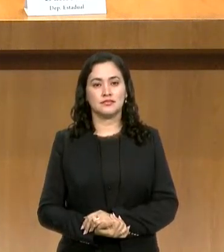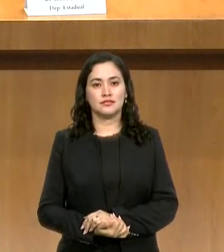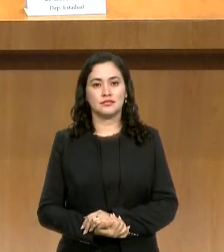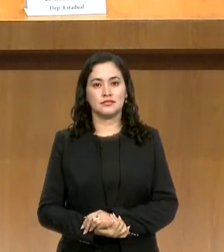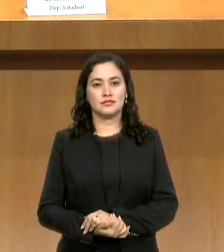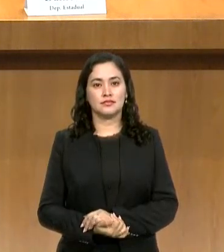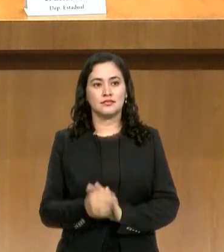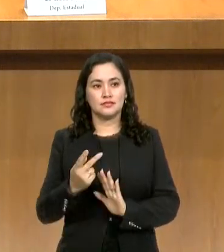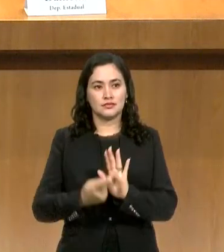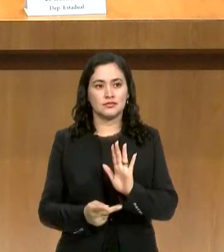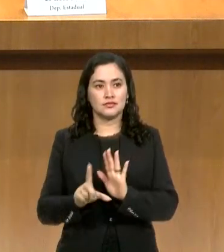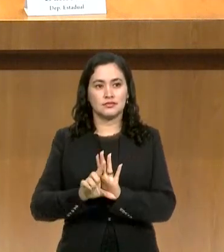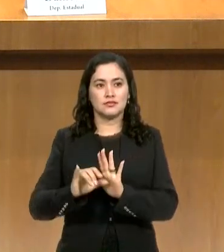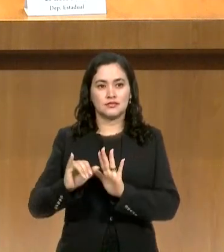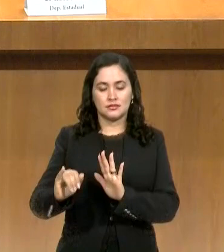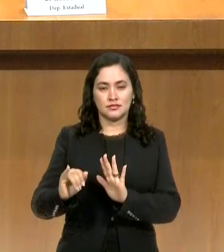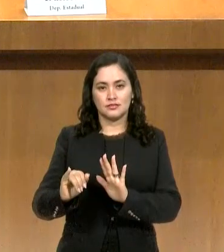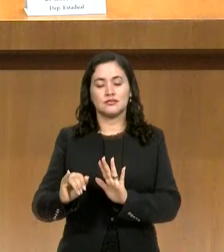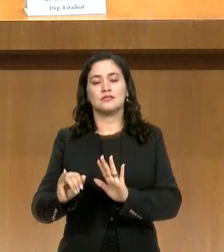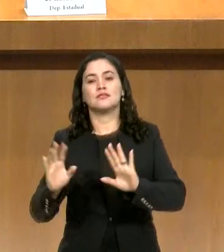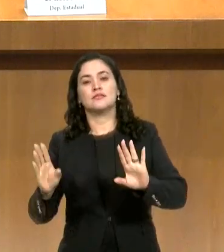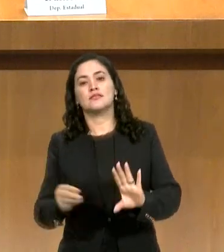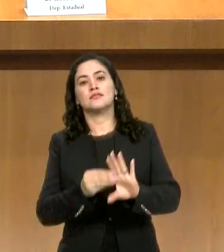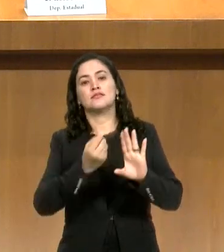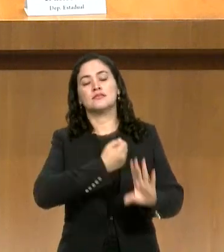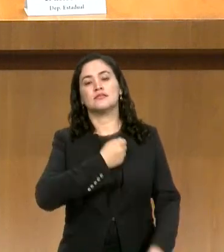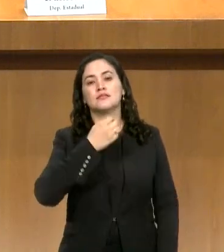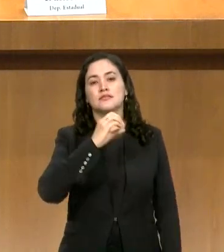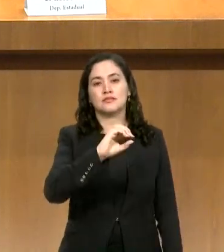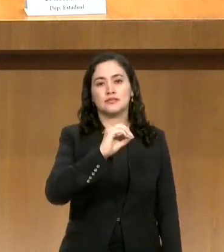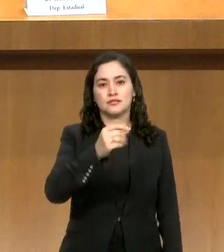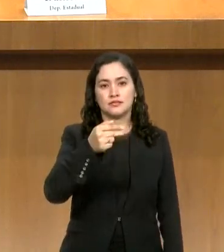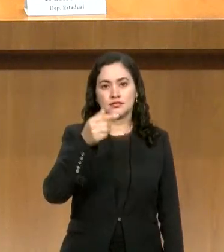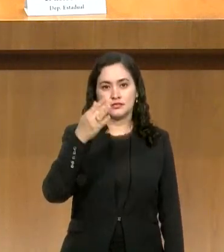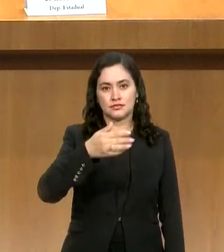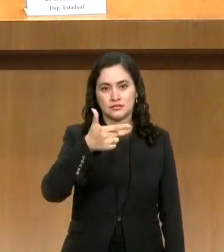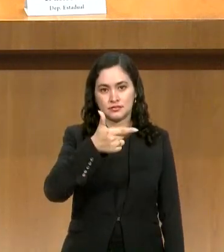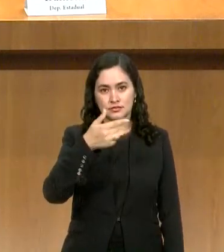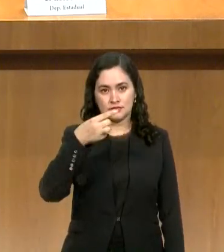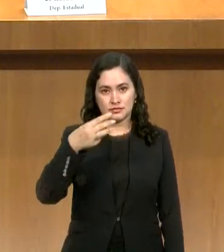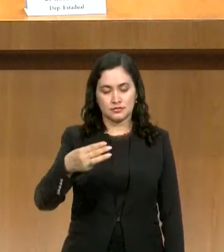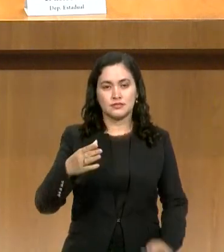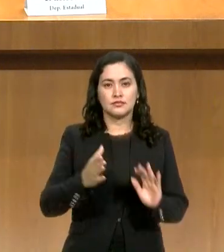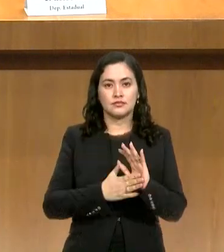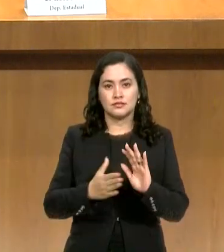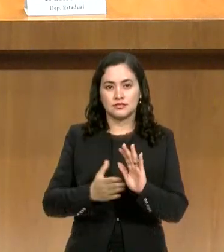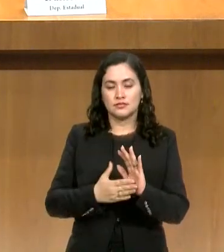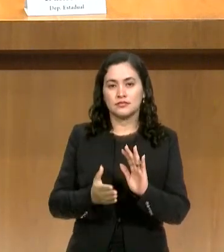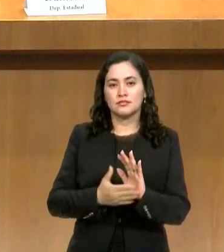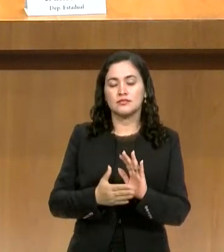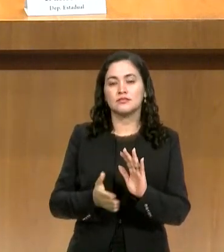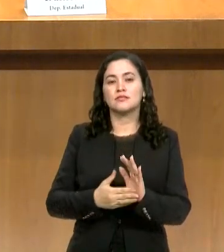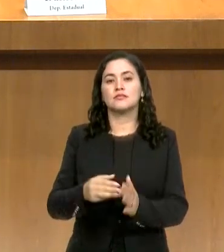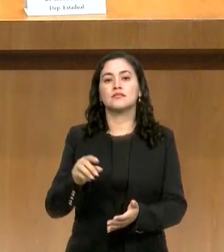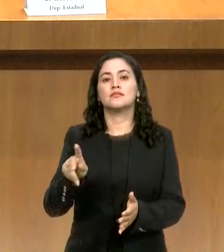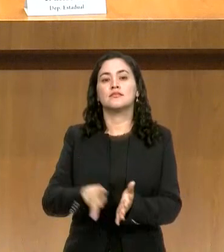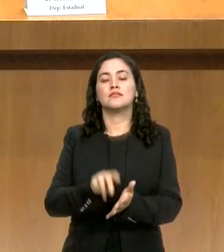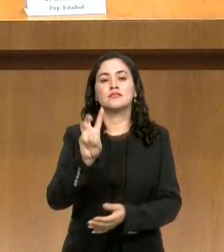Projeto de Lei Complementar número 007 de 2023, de autoria da Defensoria